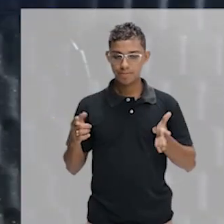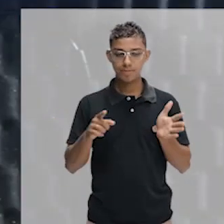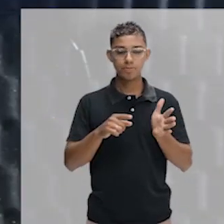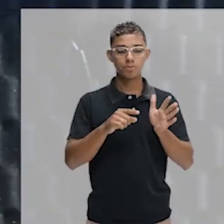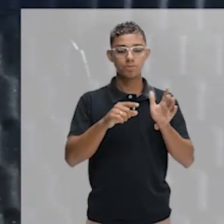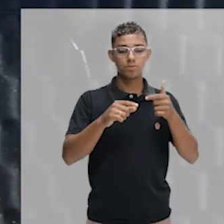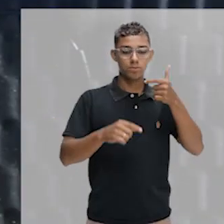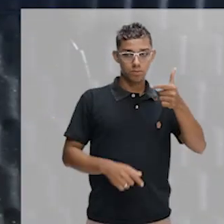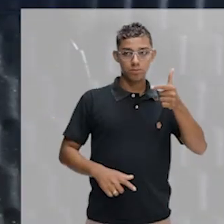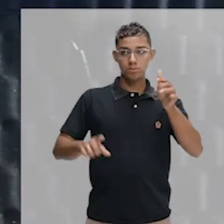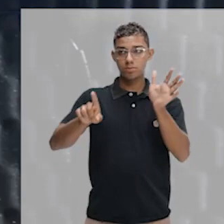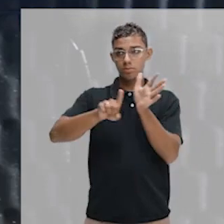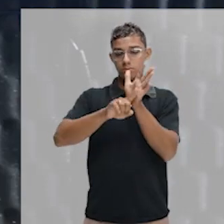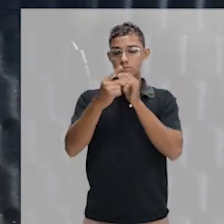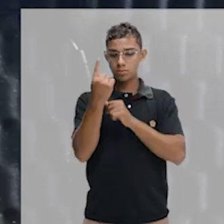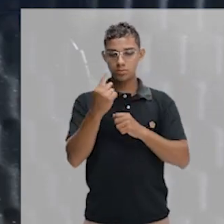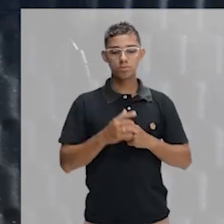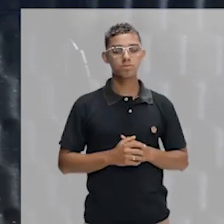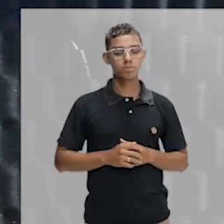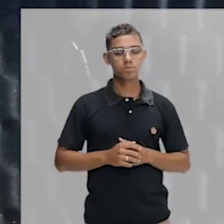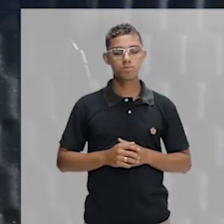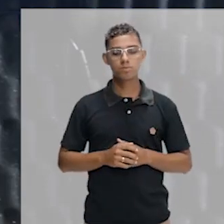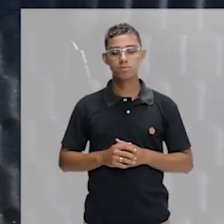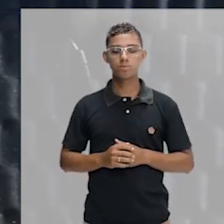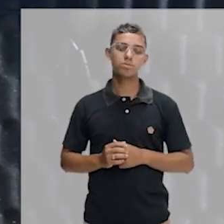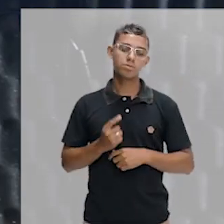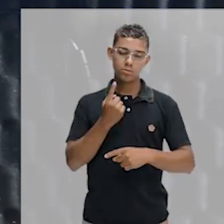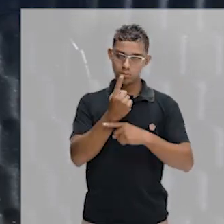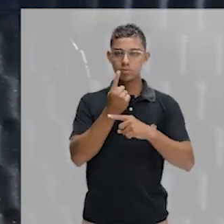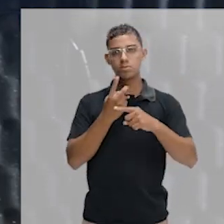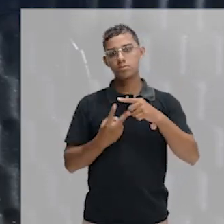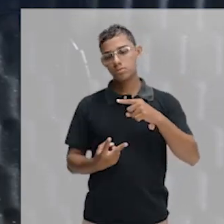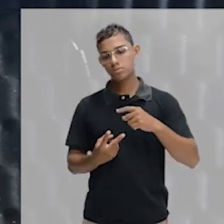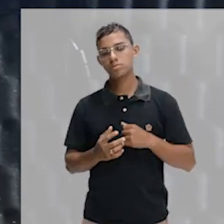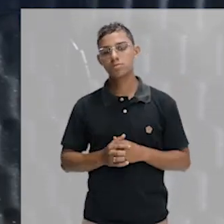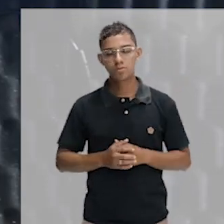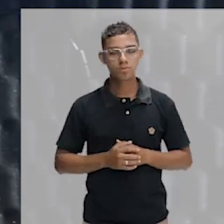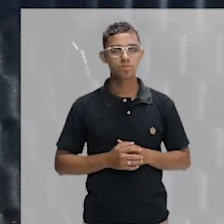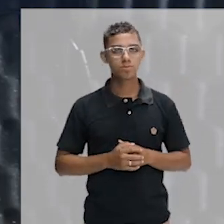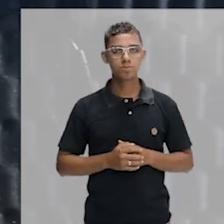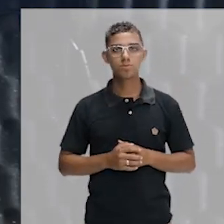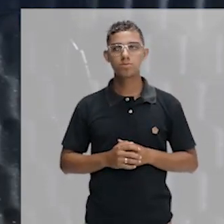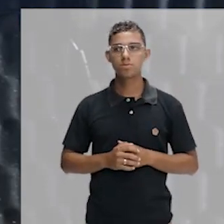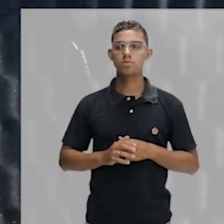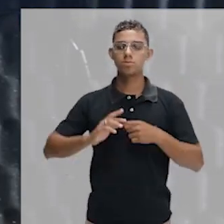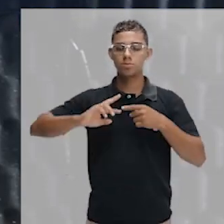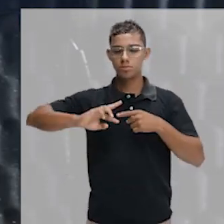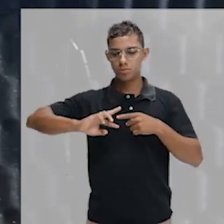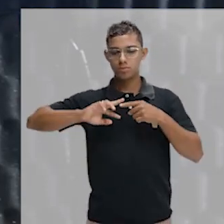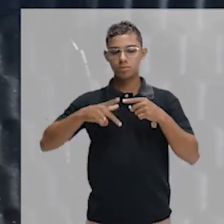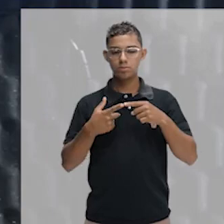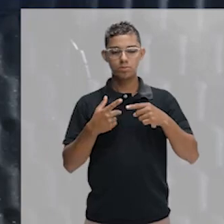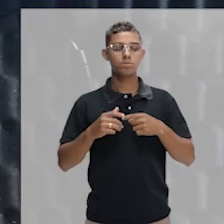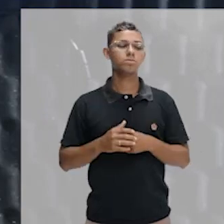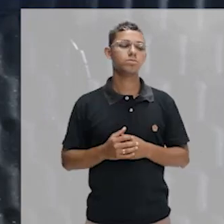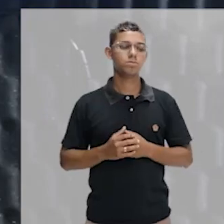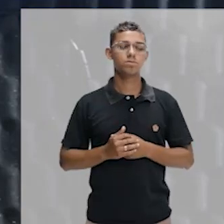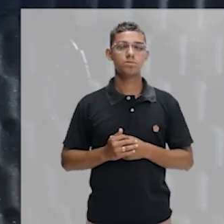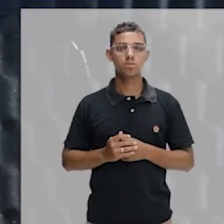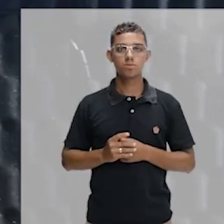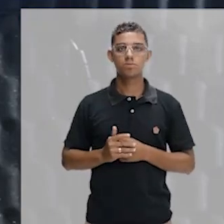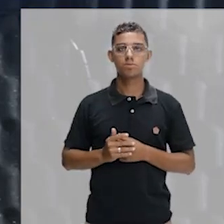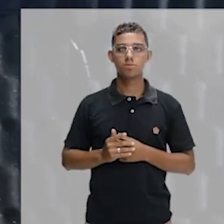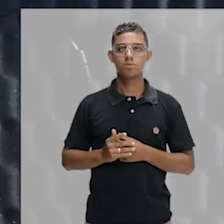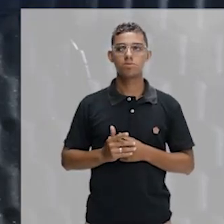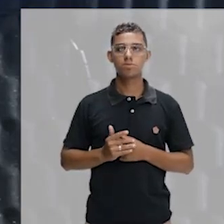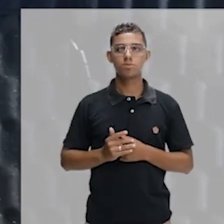dois elevado a menos 1 2 elevado a menos 1 novamente o menos lá no expoente você vai inverter a base Então você